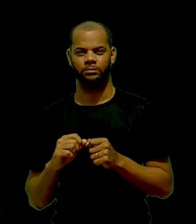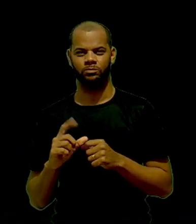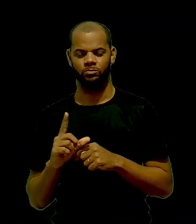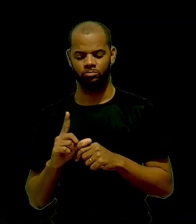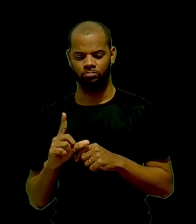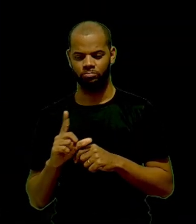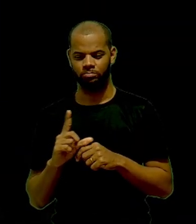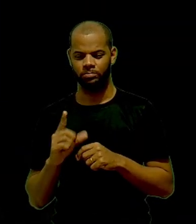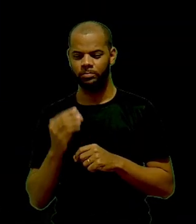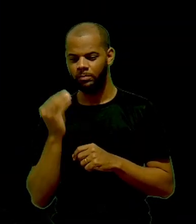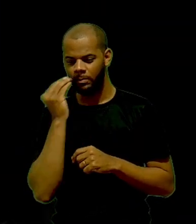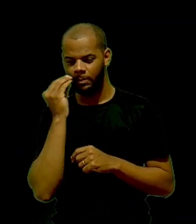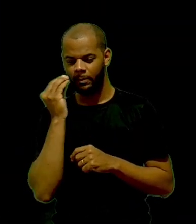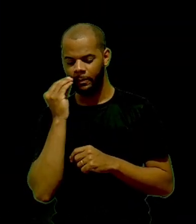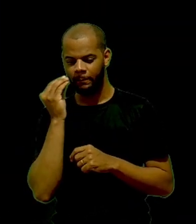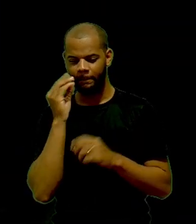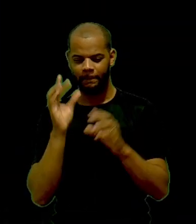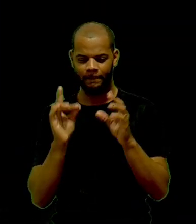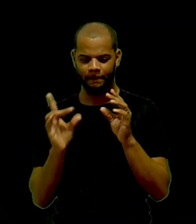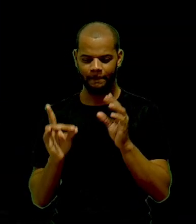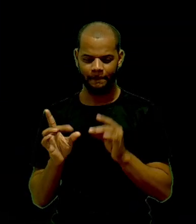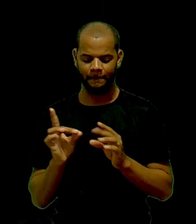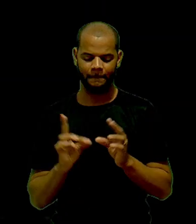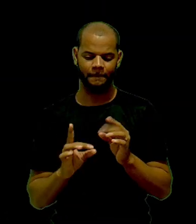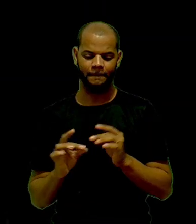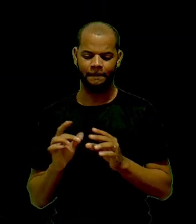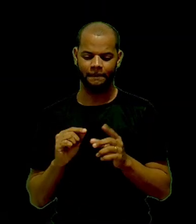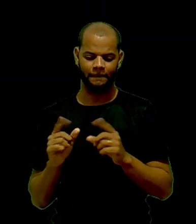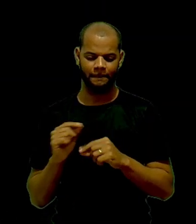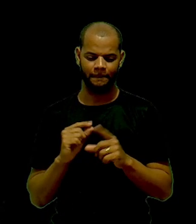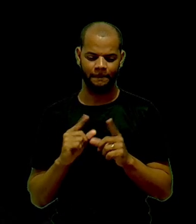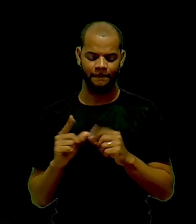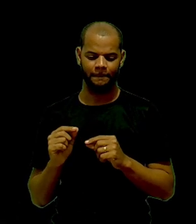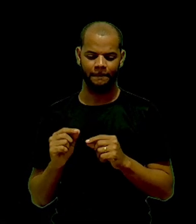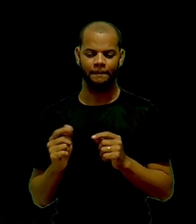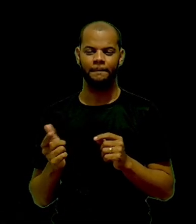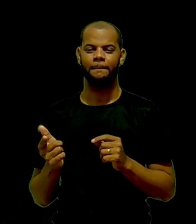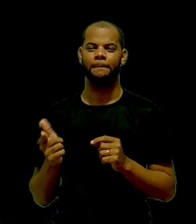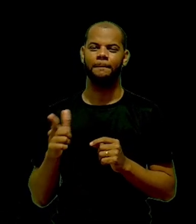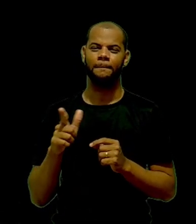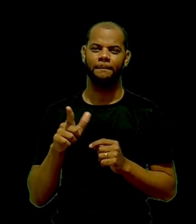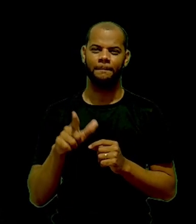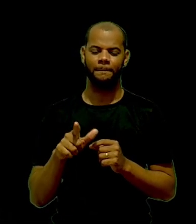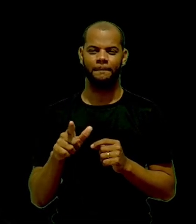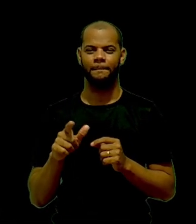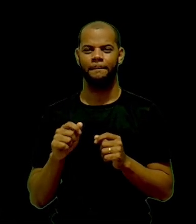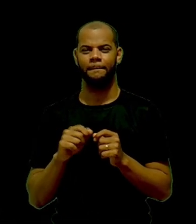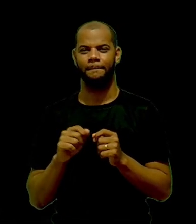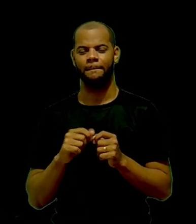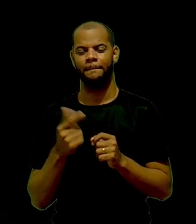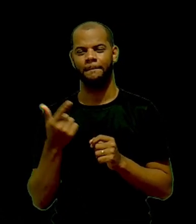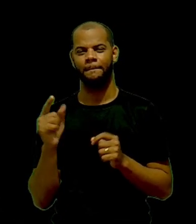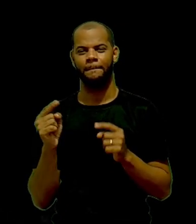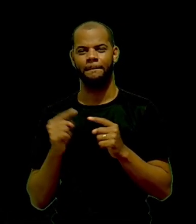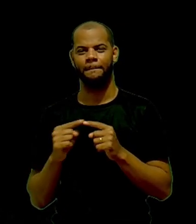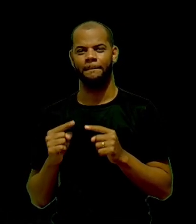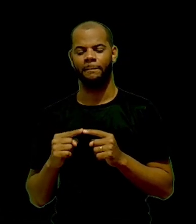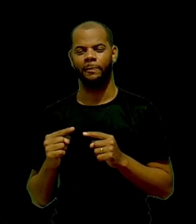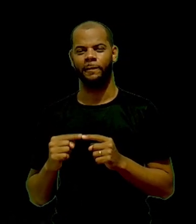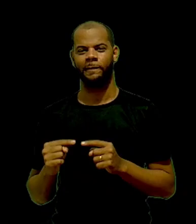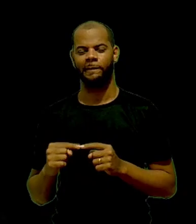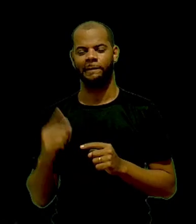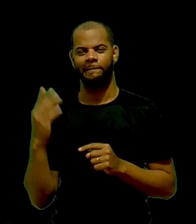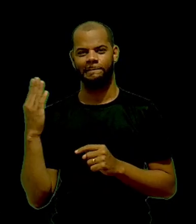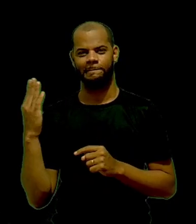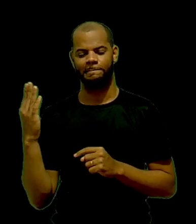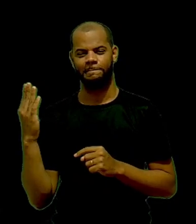laboratório testes, caracteriza essas células, seleciona e faz outras aplicações. Aqui nós temos uma